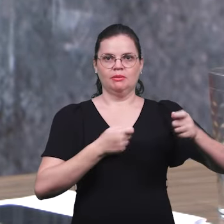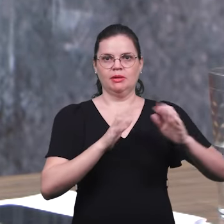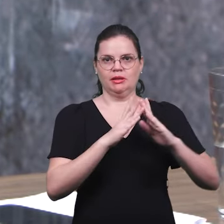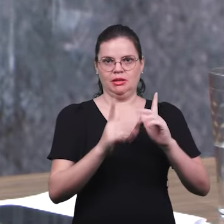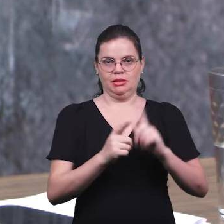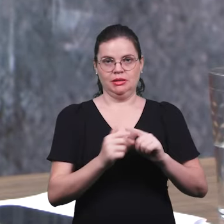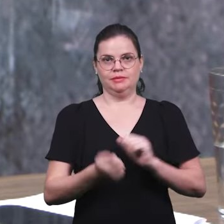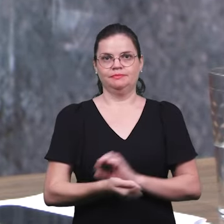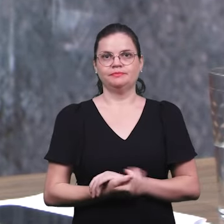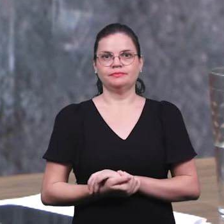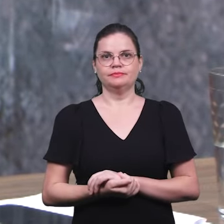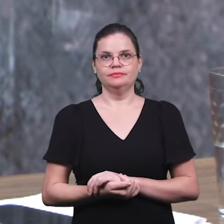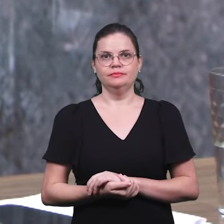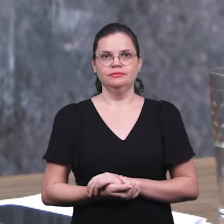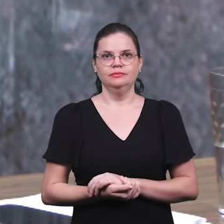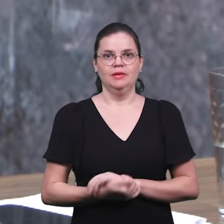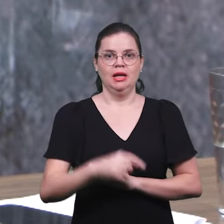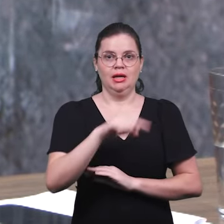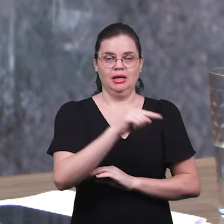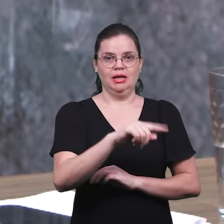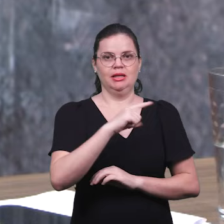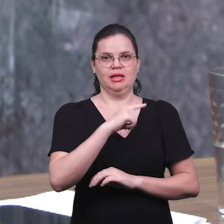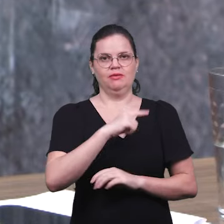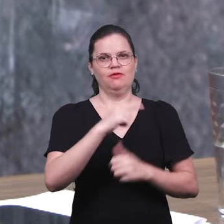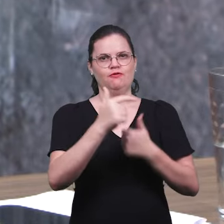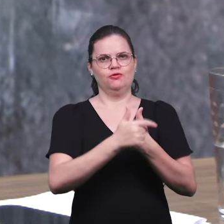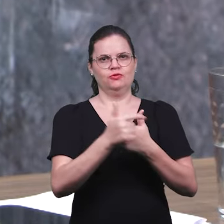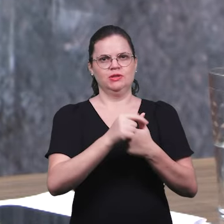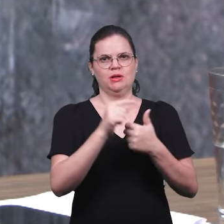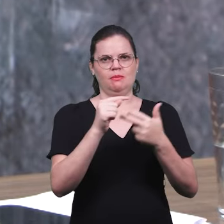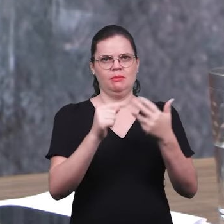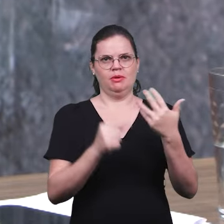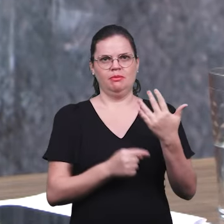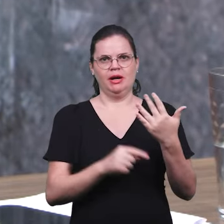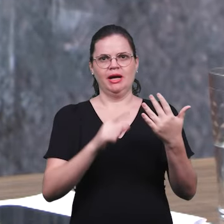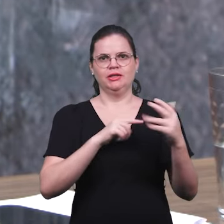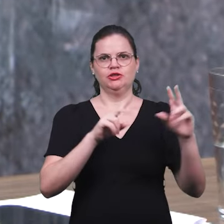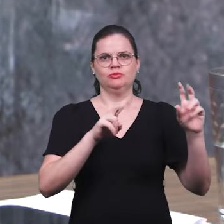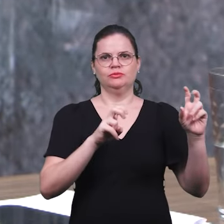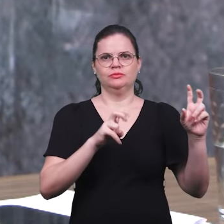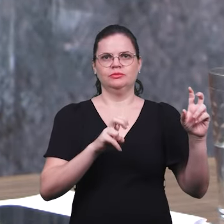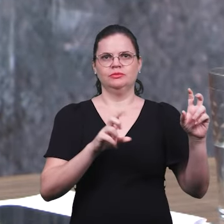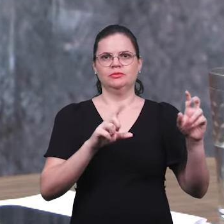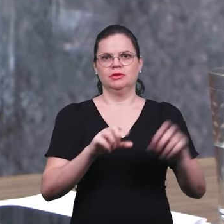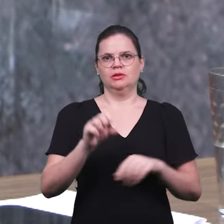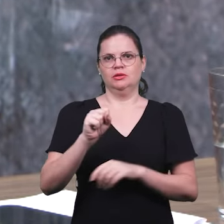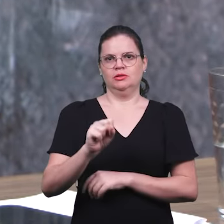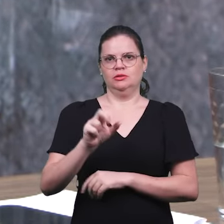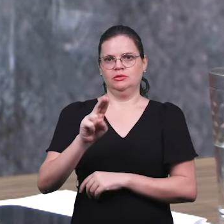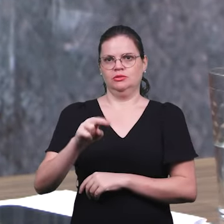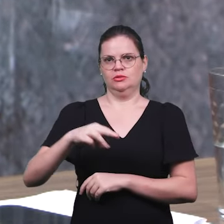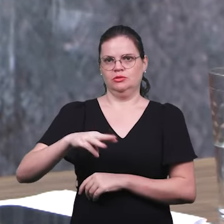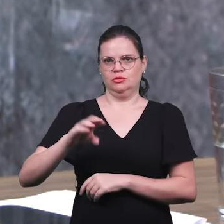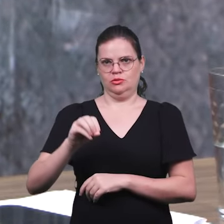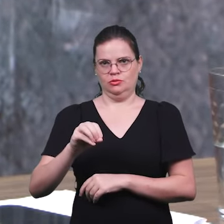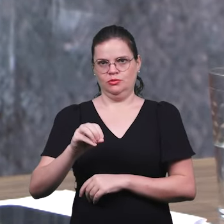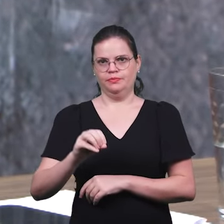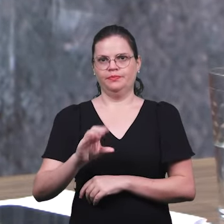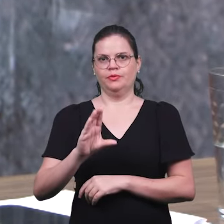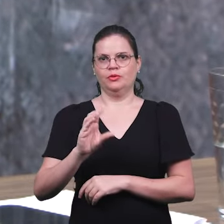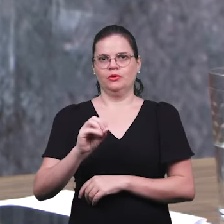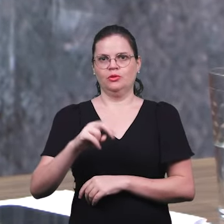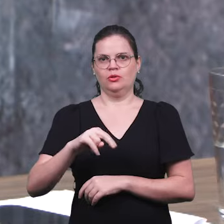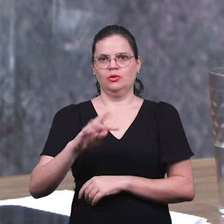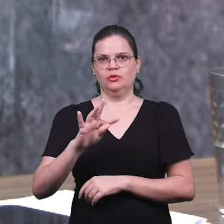que o bispo de Roma passou a ter é o título de sumo pontífice, que era um